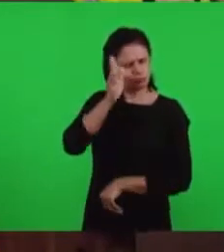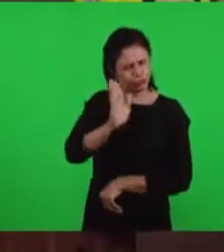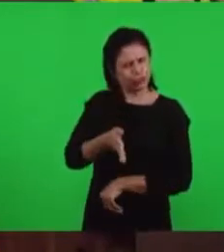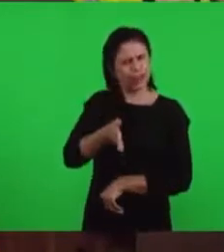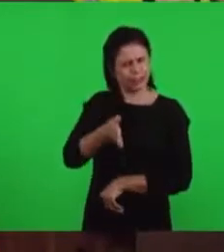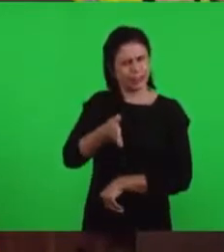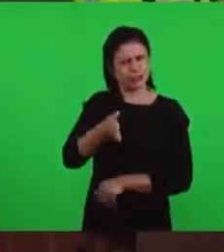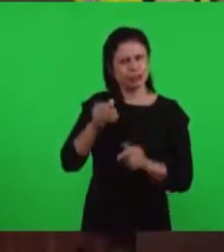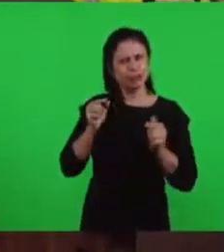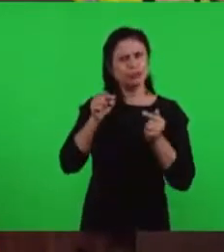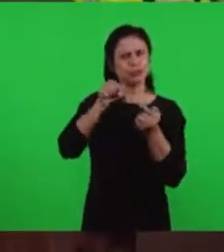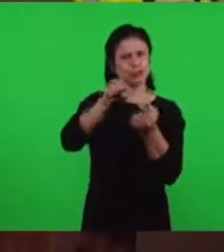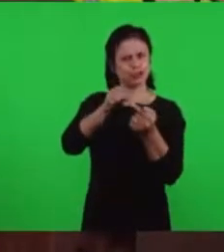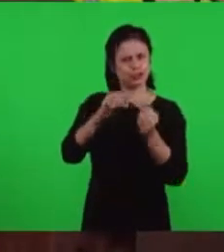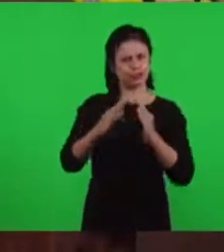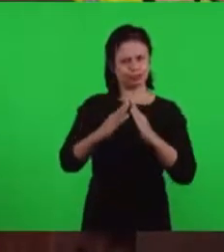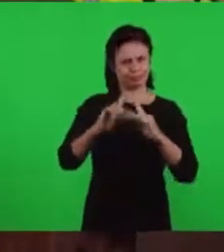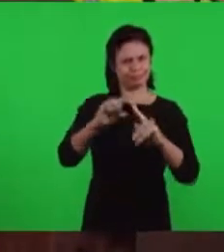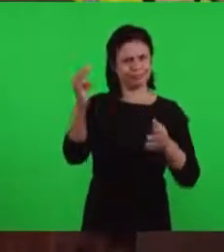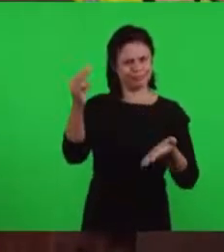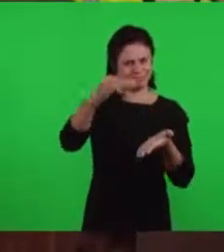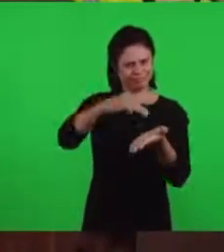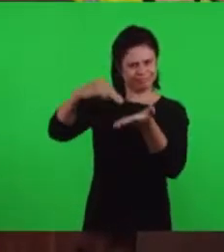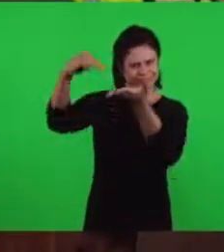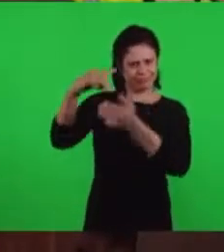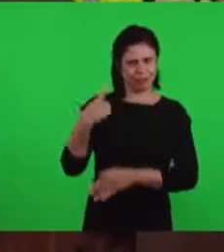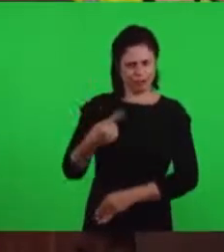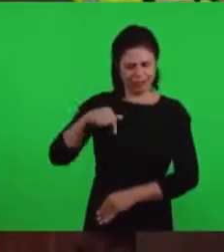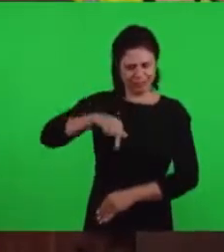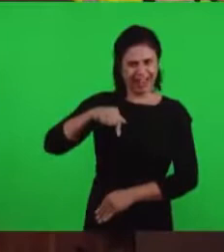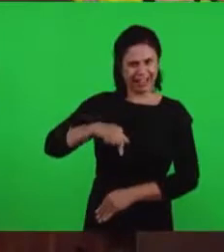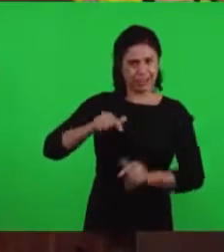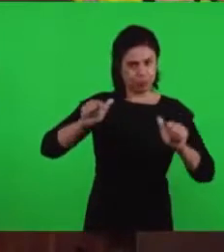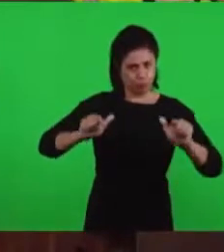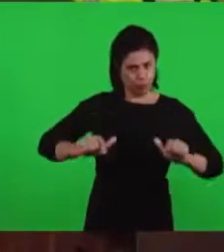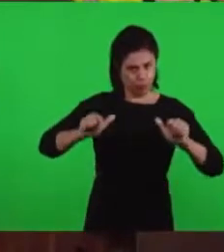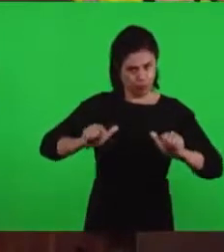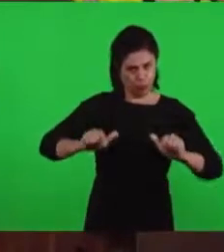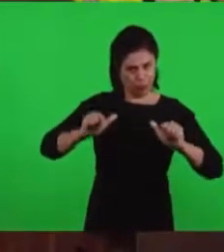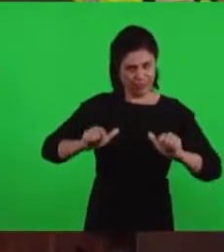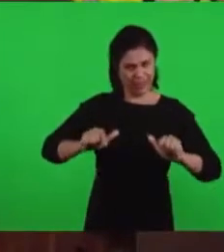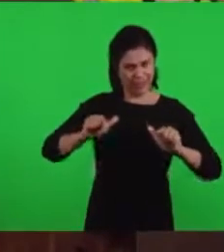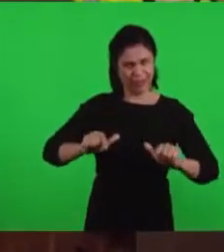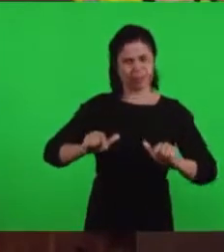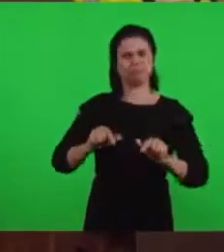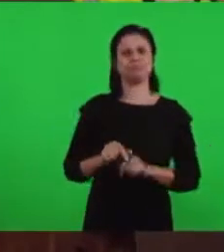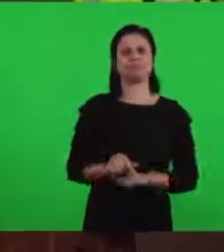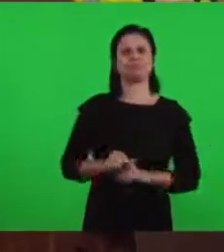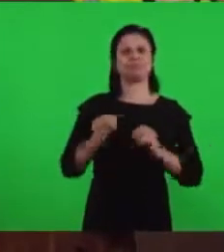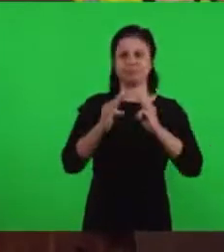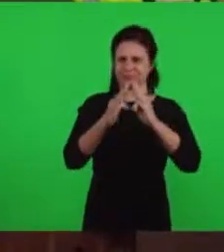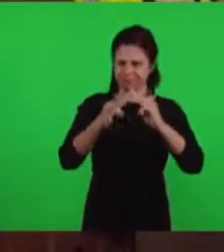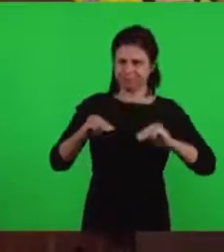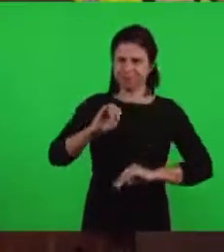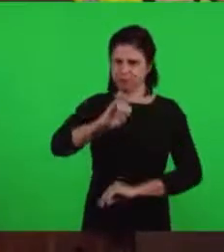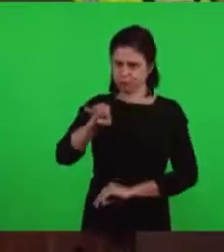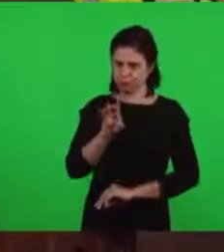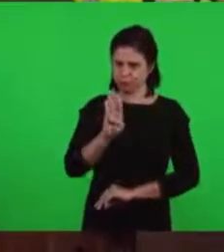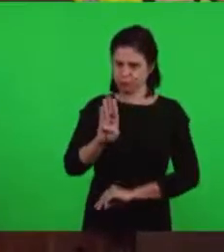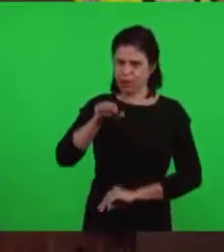nossas igrejas estamos aqui a partir do nosso estúdio em jaburuna na cidade de vila velha